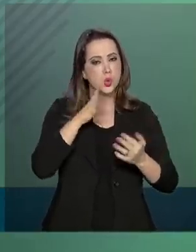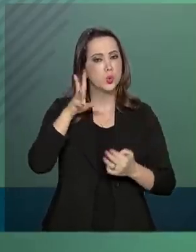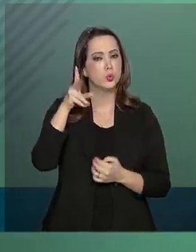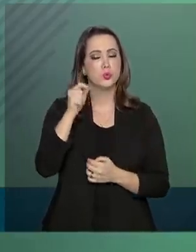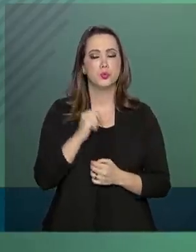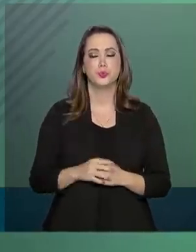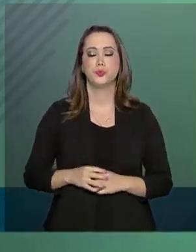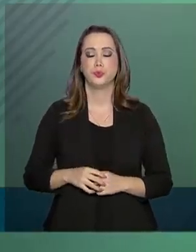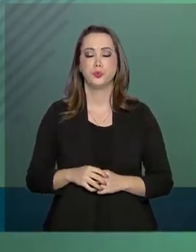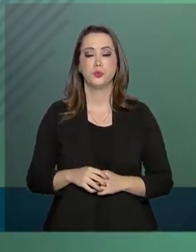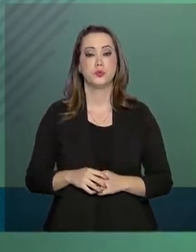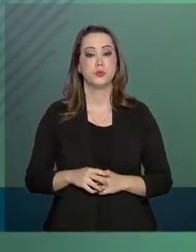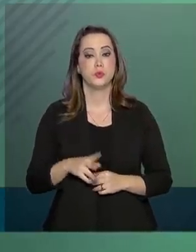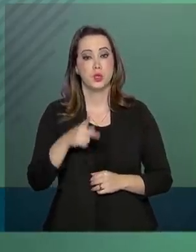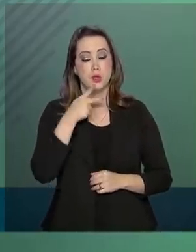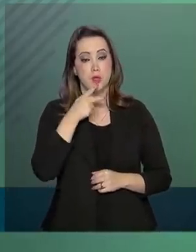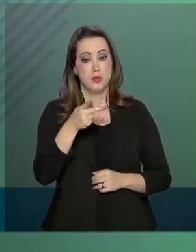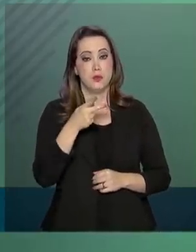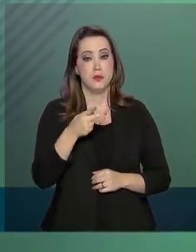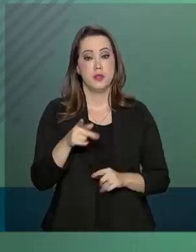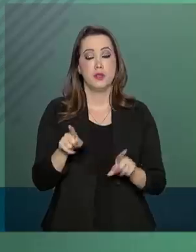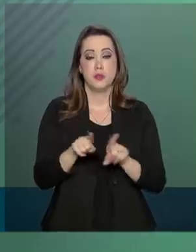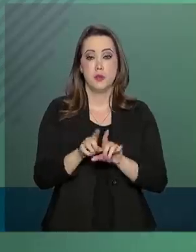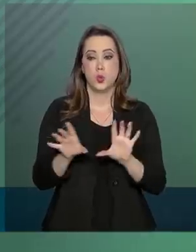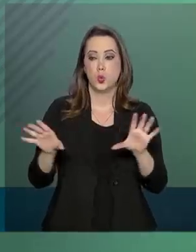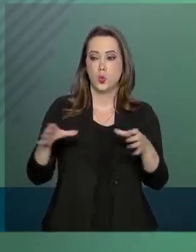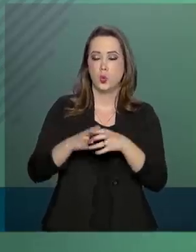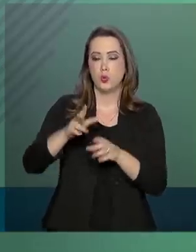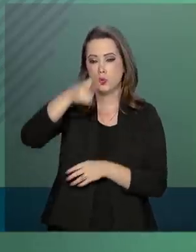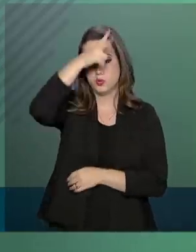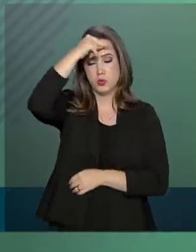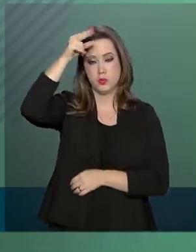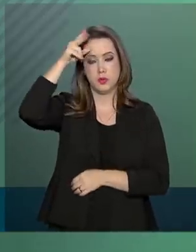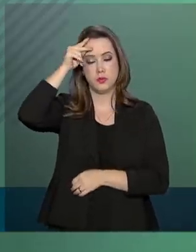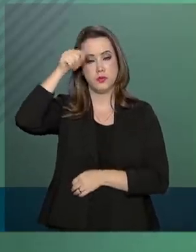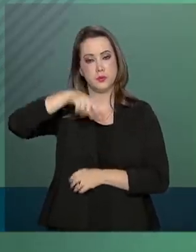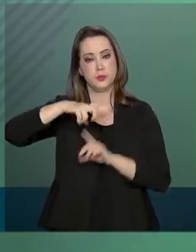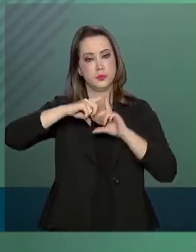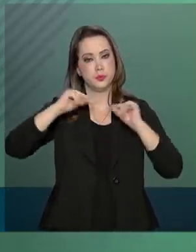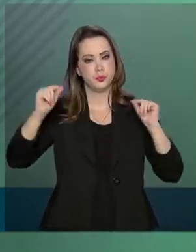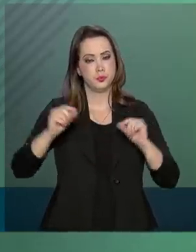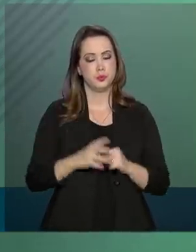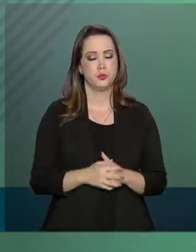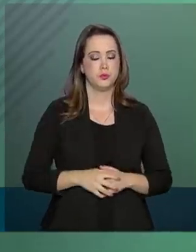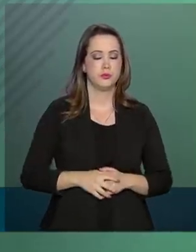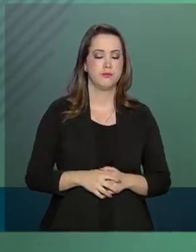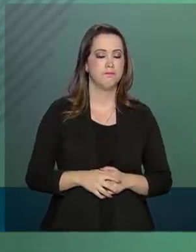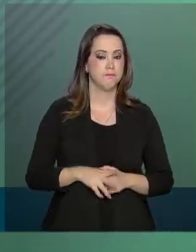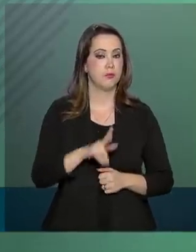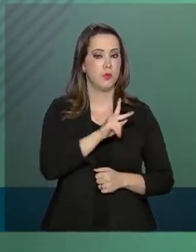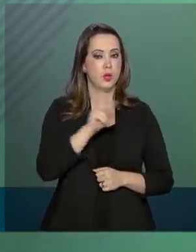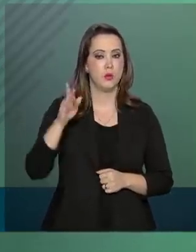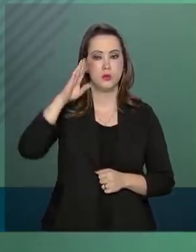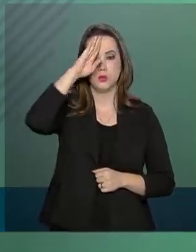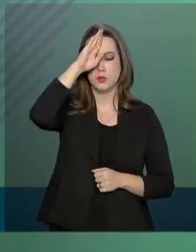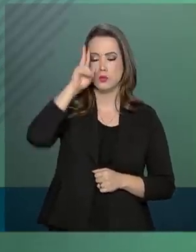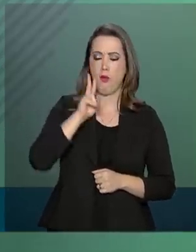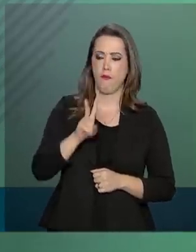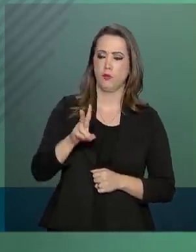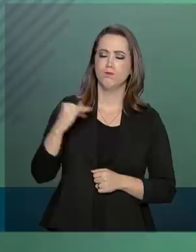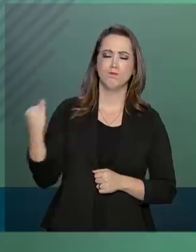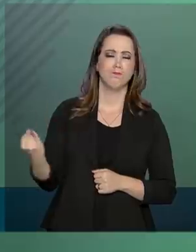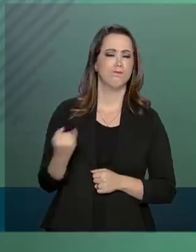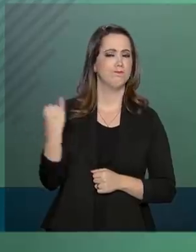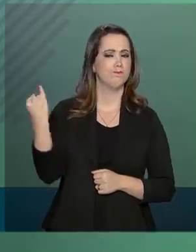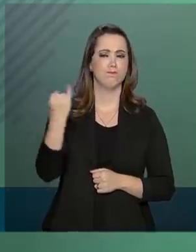ainda sobre a marcha dos prefeitos o presidente considerou essa atividade é fundamental